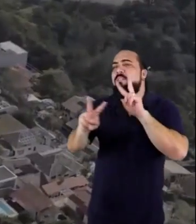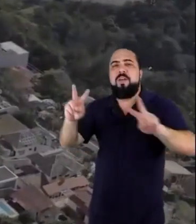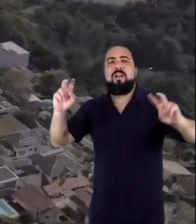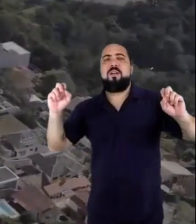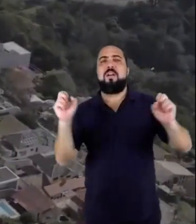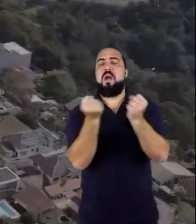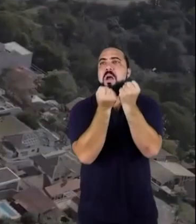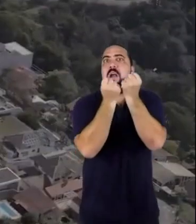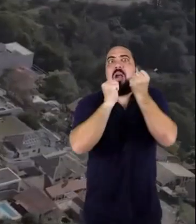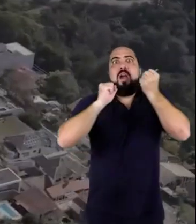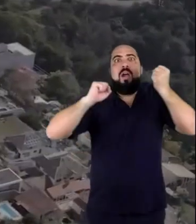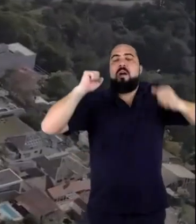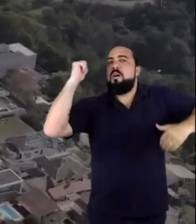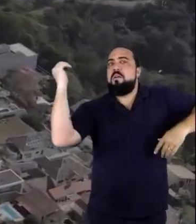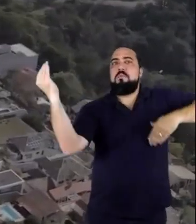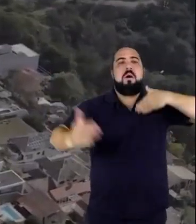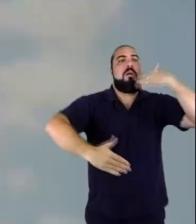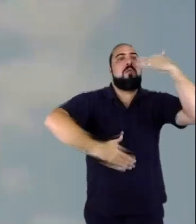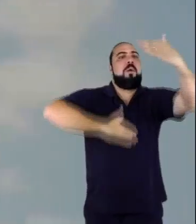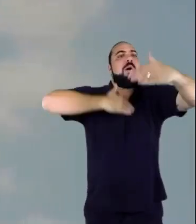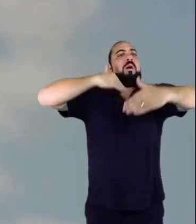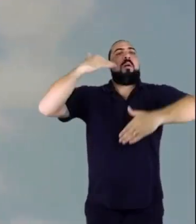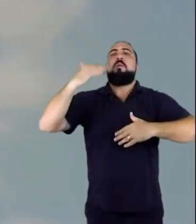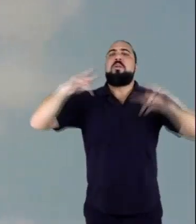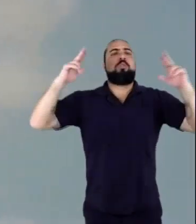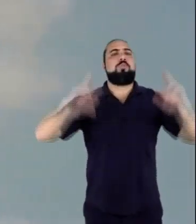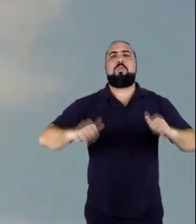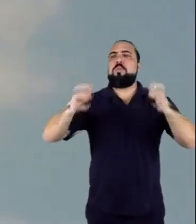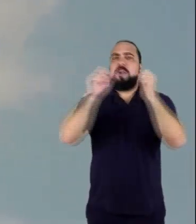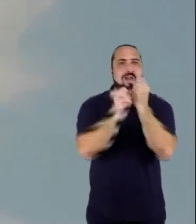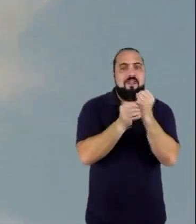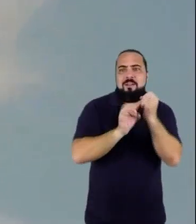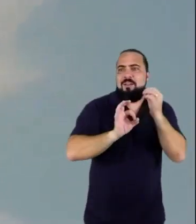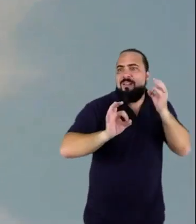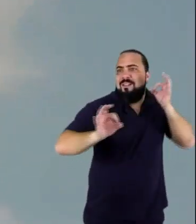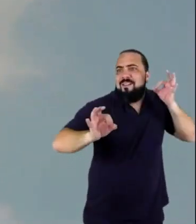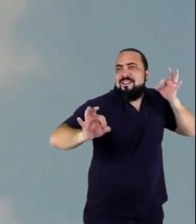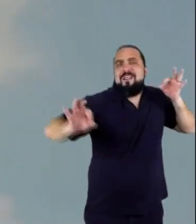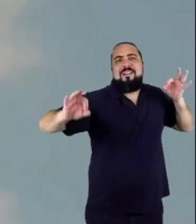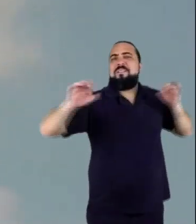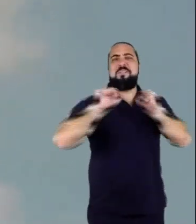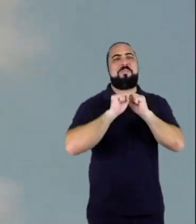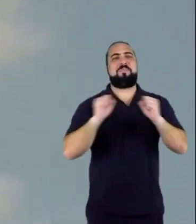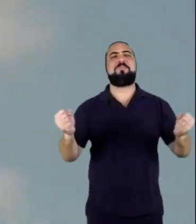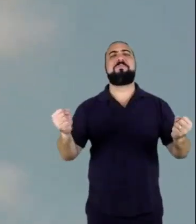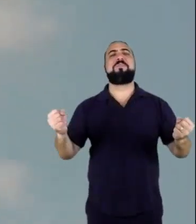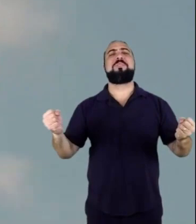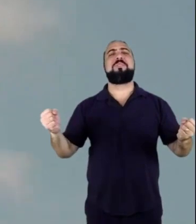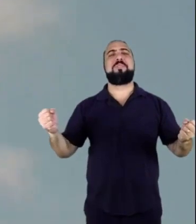maravela grandiosa nunca deã